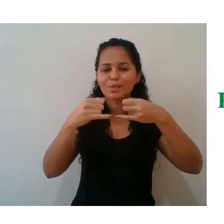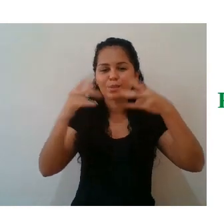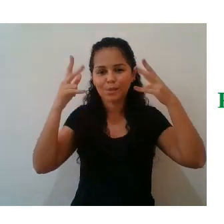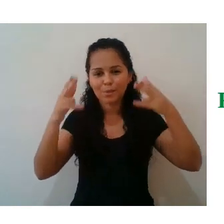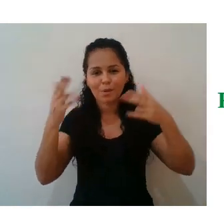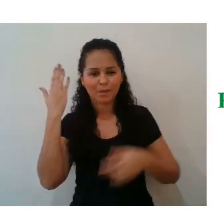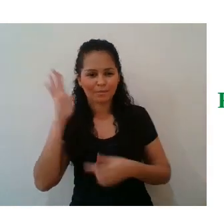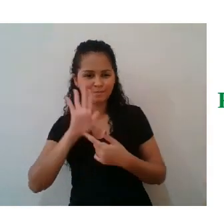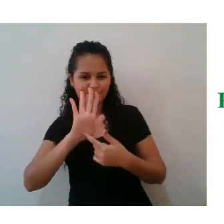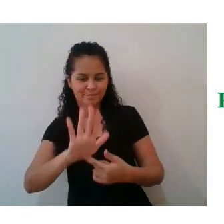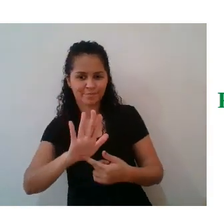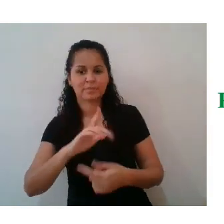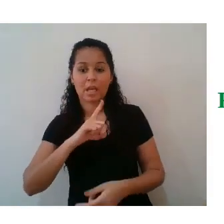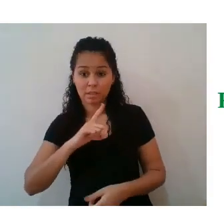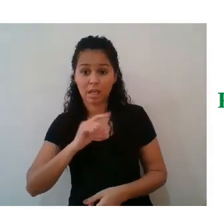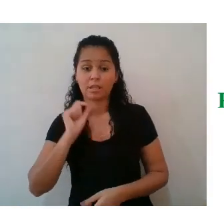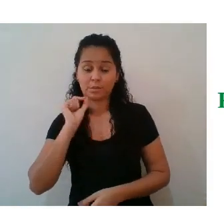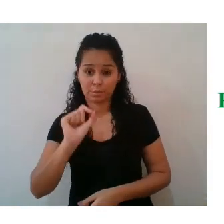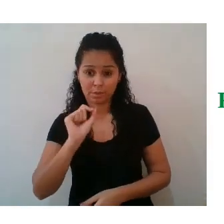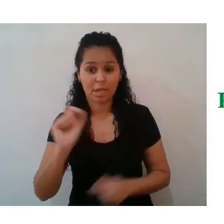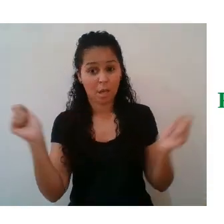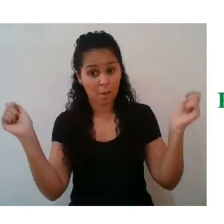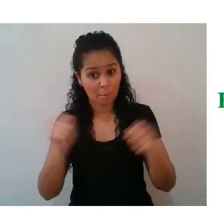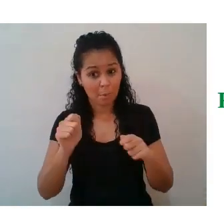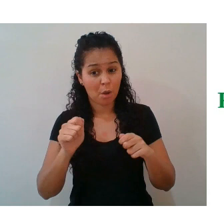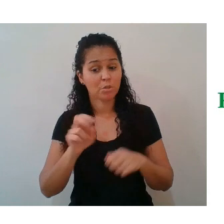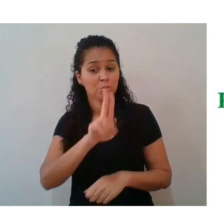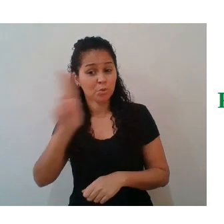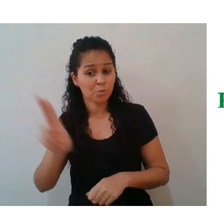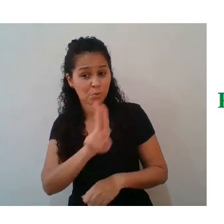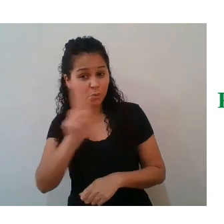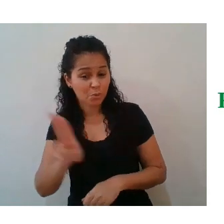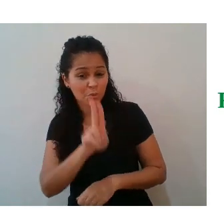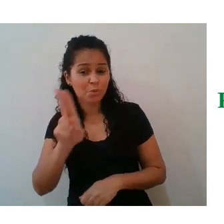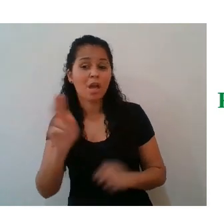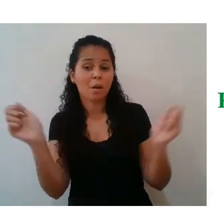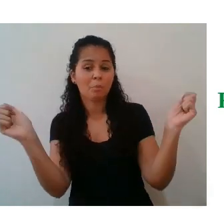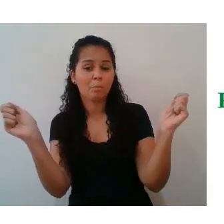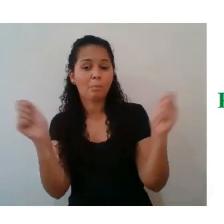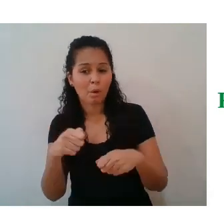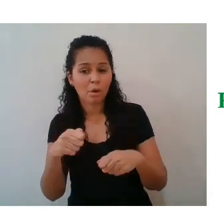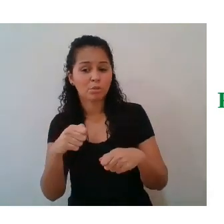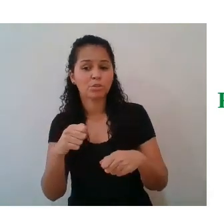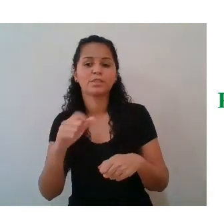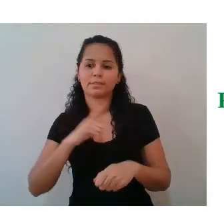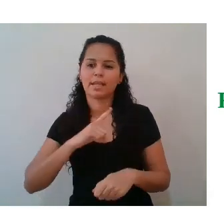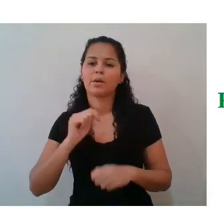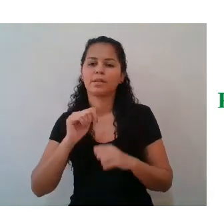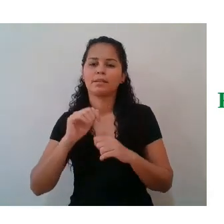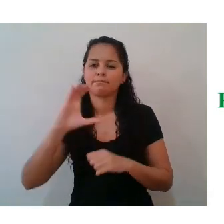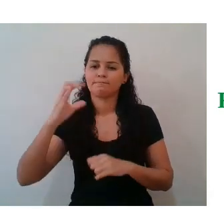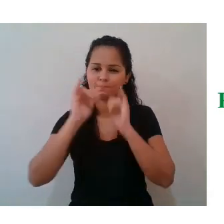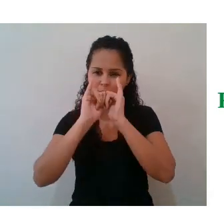exatamente como esse. Então, você tem uma passagem, você tem a permissão de passagem, Existe a possibilidade de passar